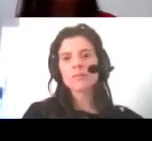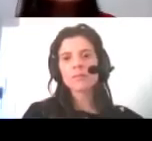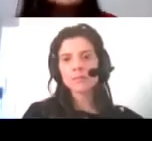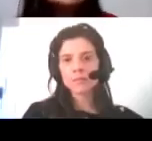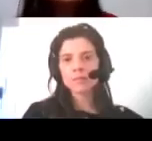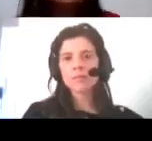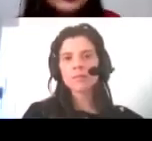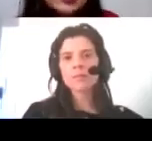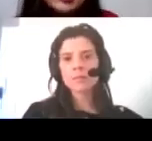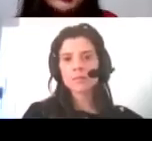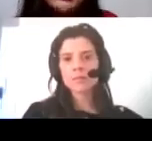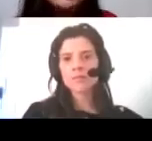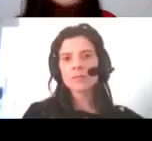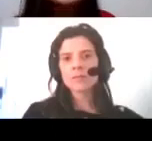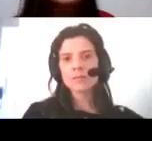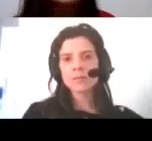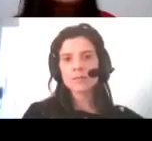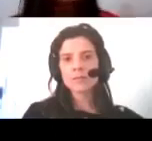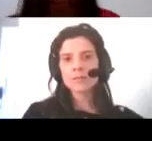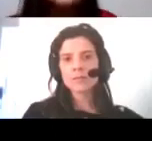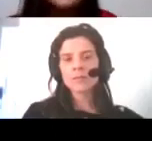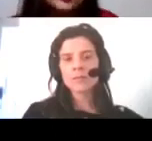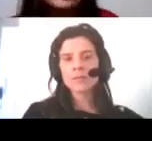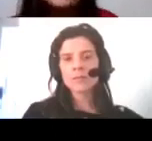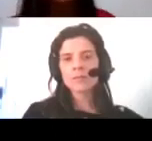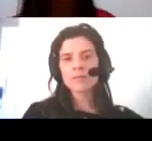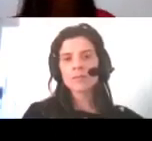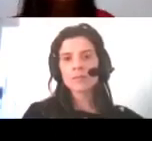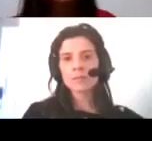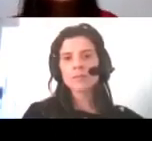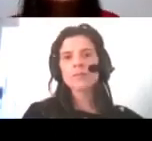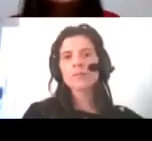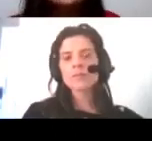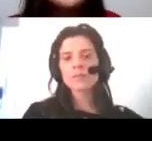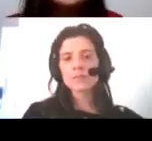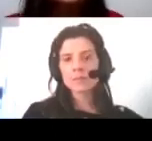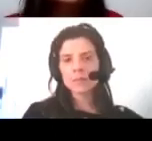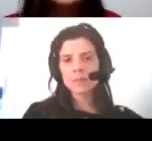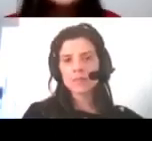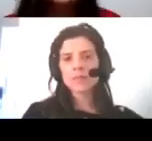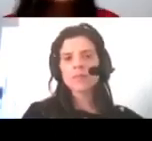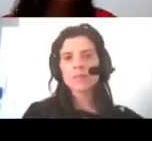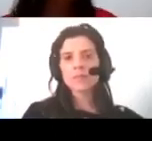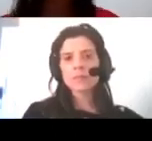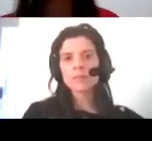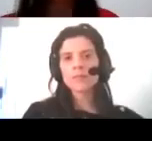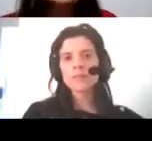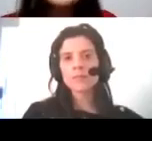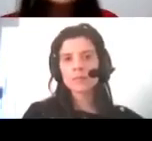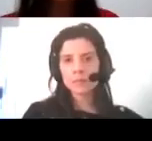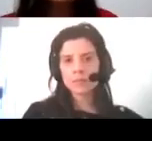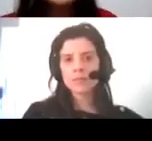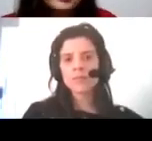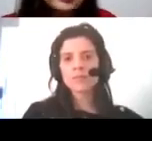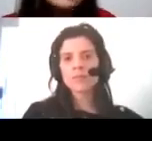impactar lembranças boas naquela equipe. Agora, se você não for um bom gestor, não agir de forma, né, com uma